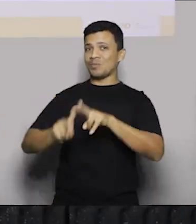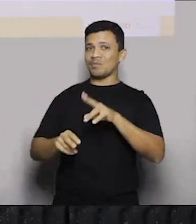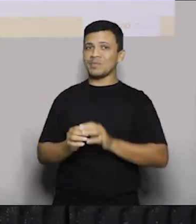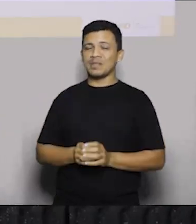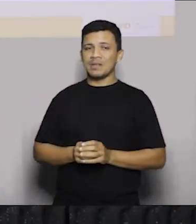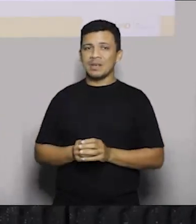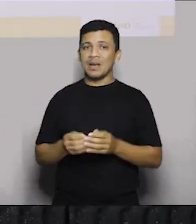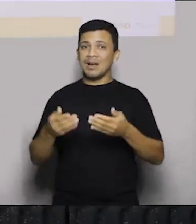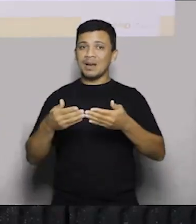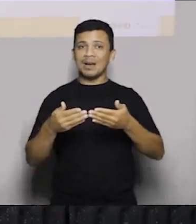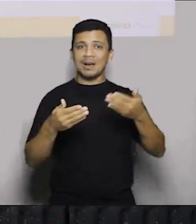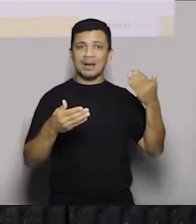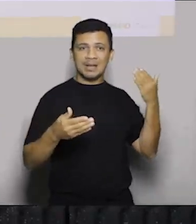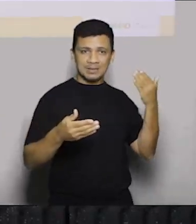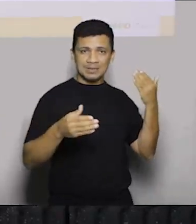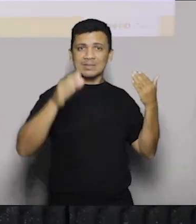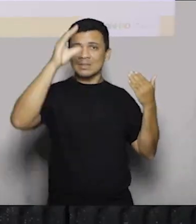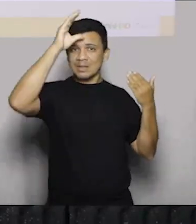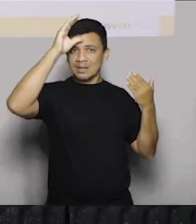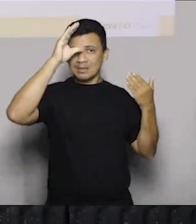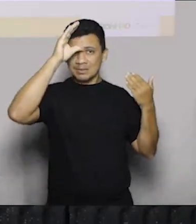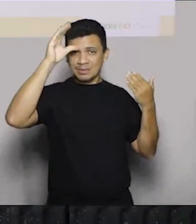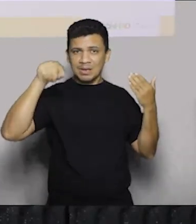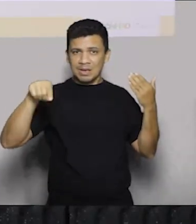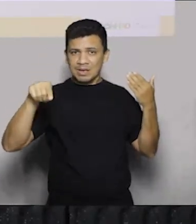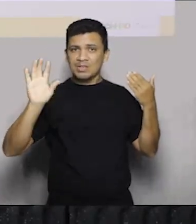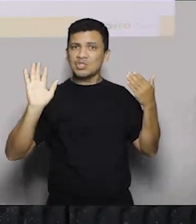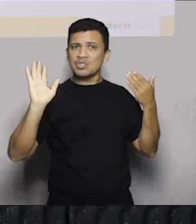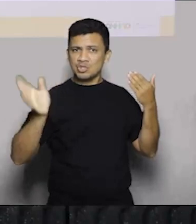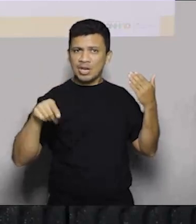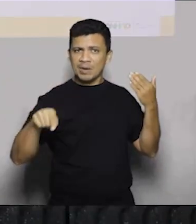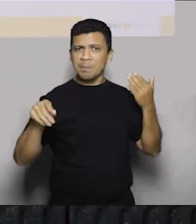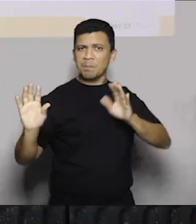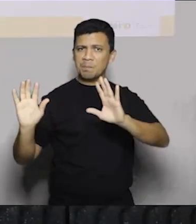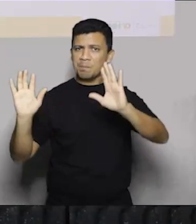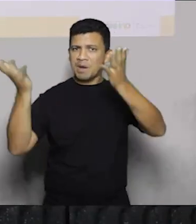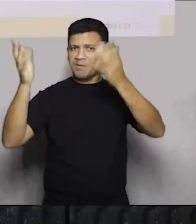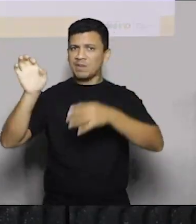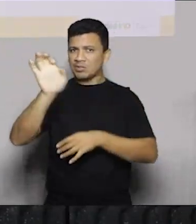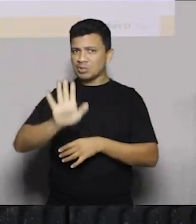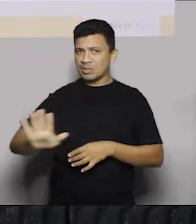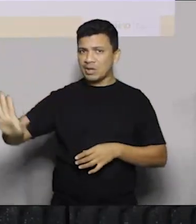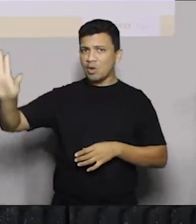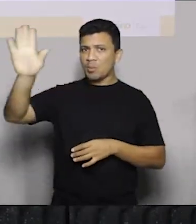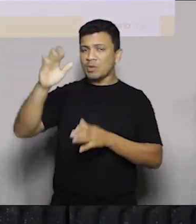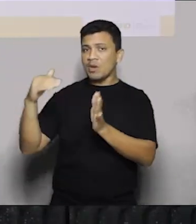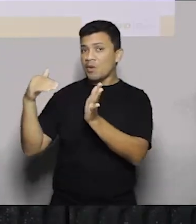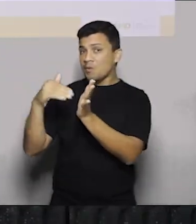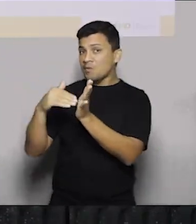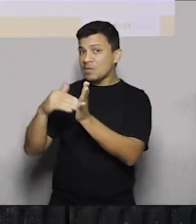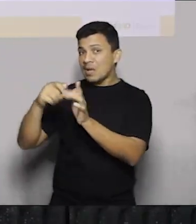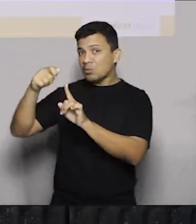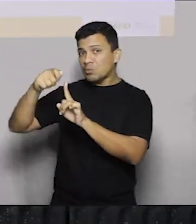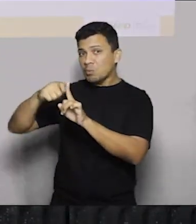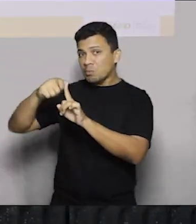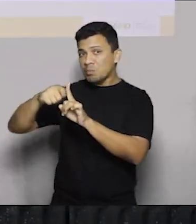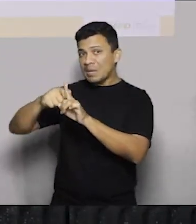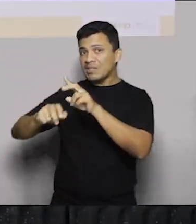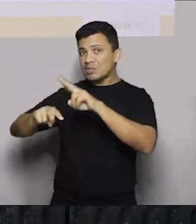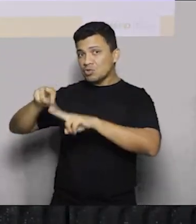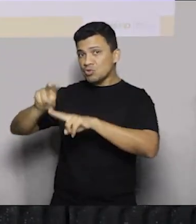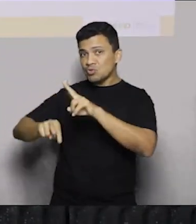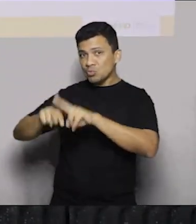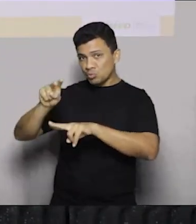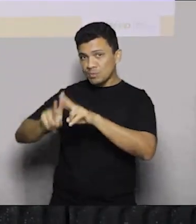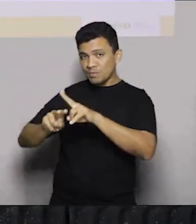do cristianismo, já existia uma festa na Europa, durante o período do final do mês de junho, que era a festa